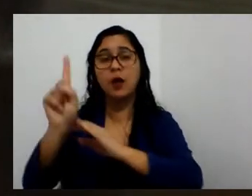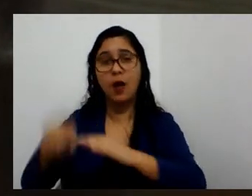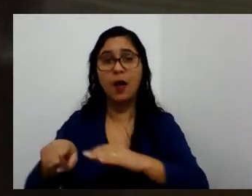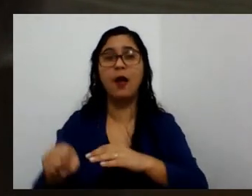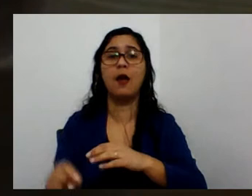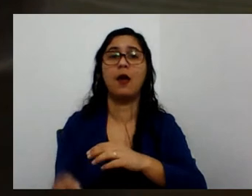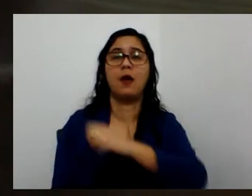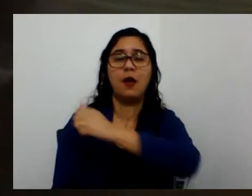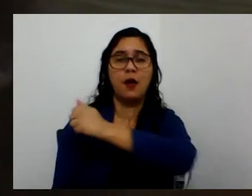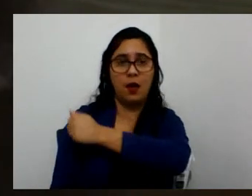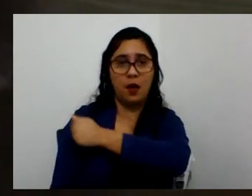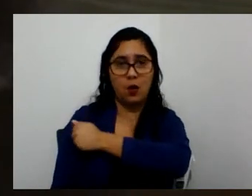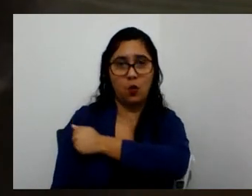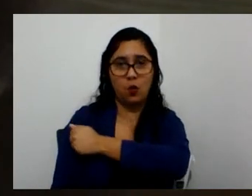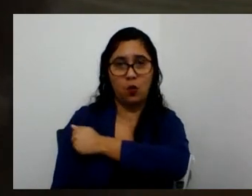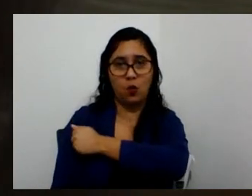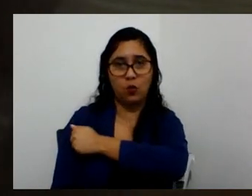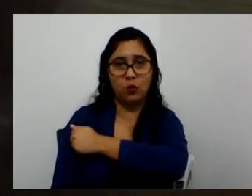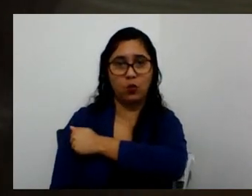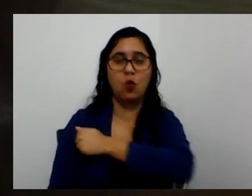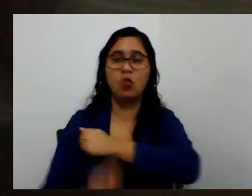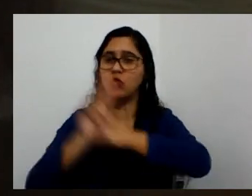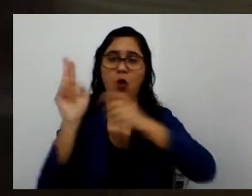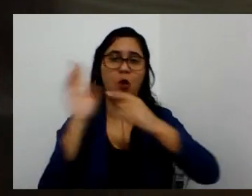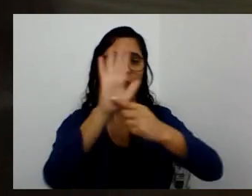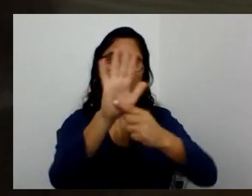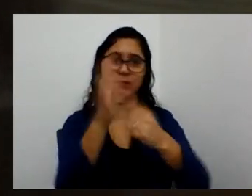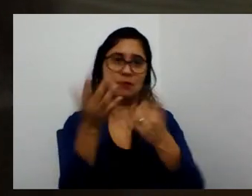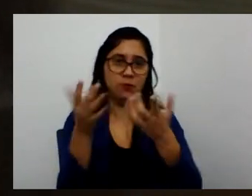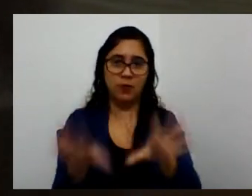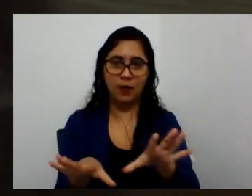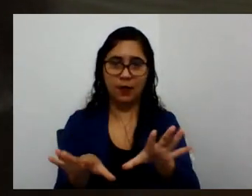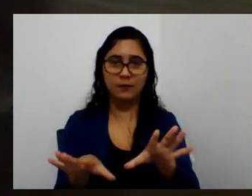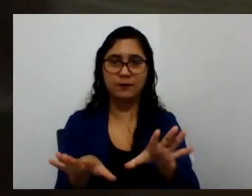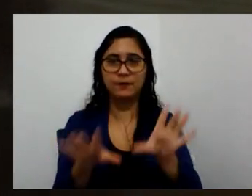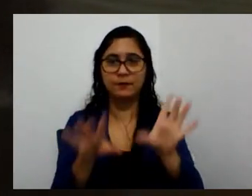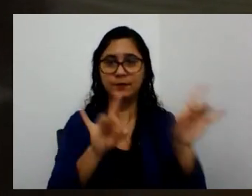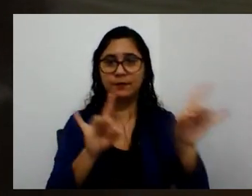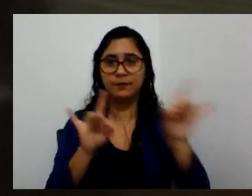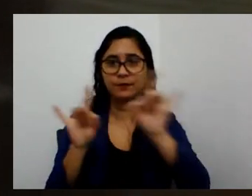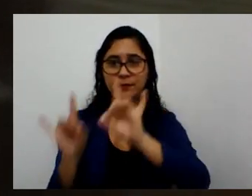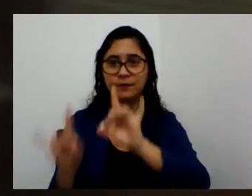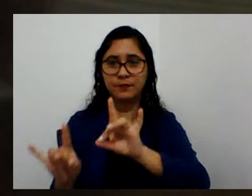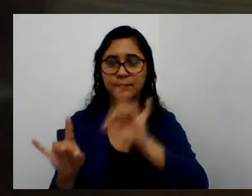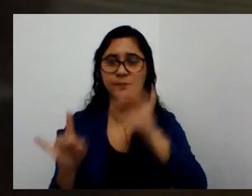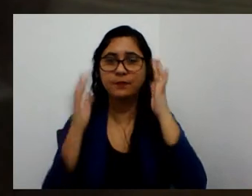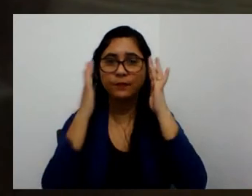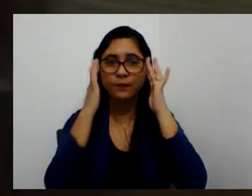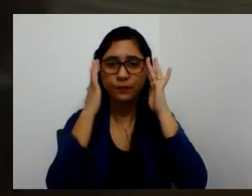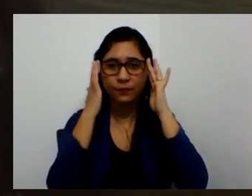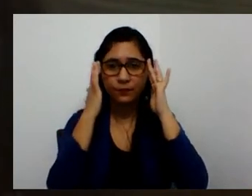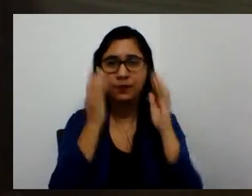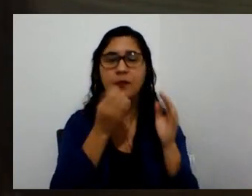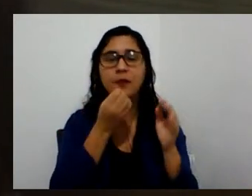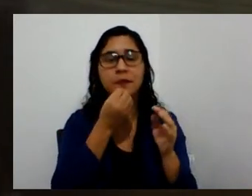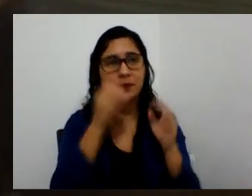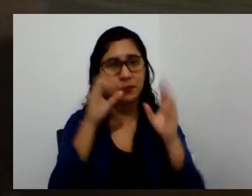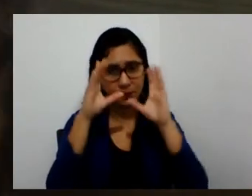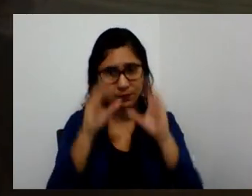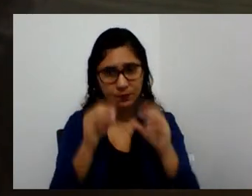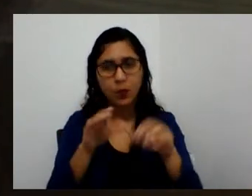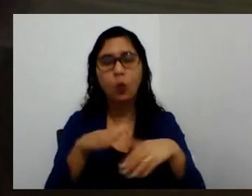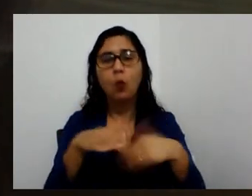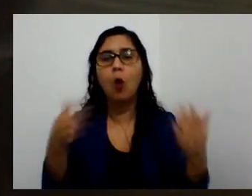que não gostaria de se identificar. Estou colando a pergunta. A pergunta é: boa noite. Qual a posição